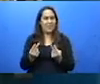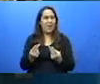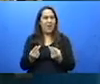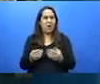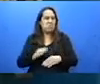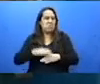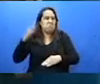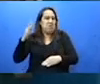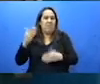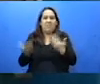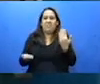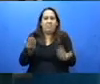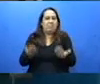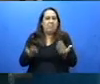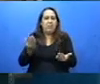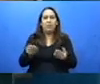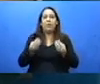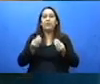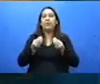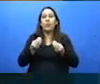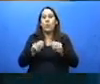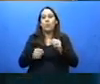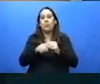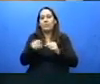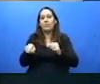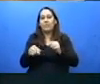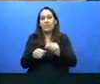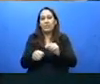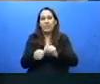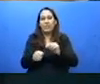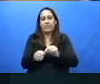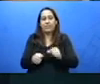igual, depende de como você se diverte, não é mesmo?